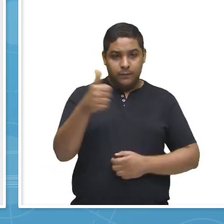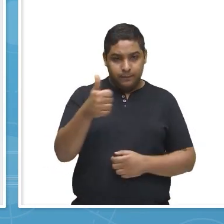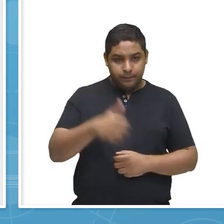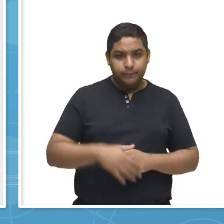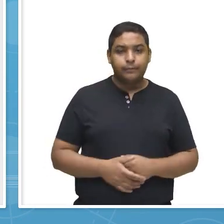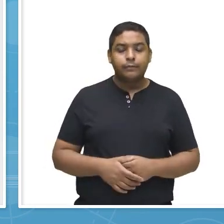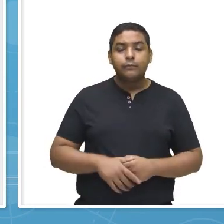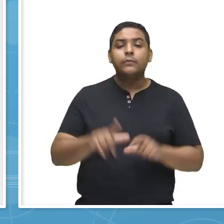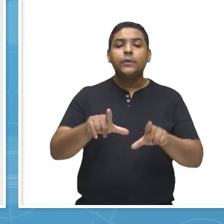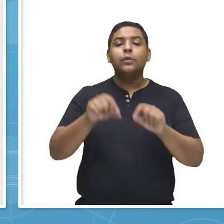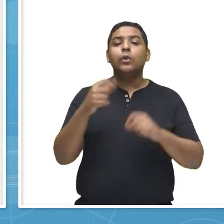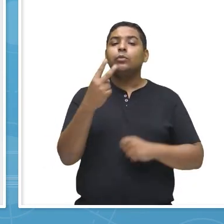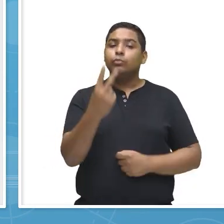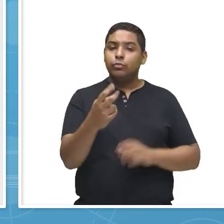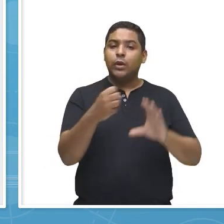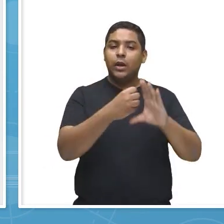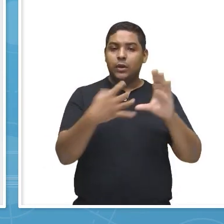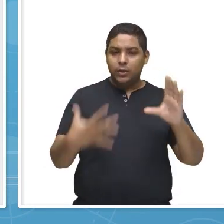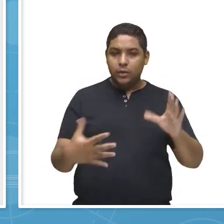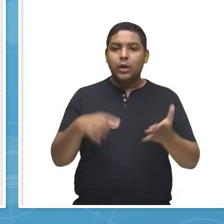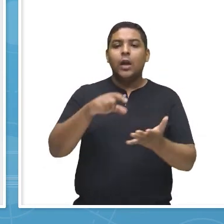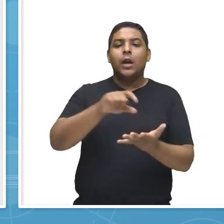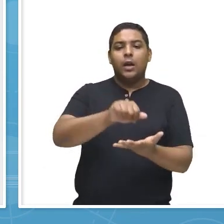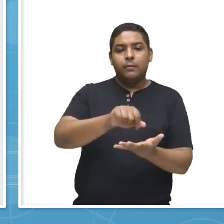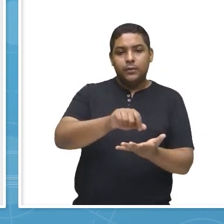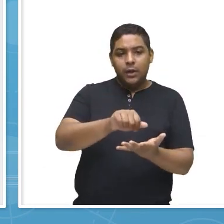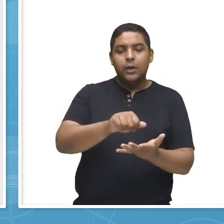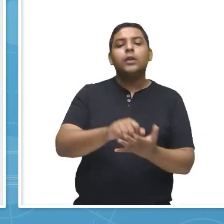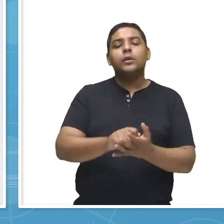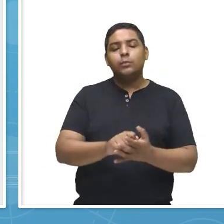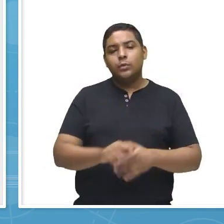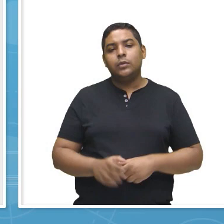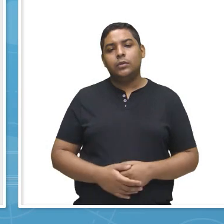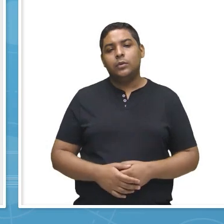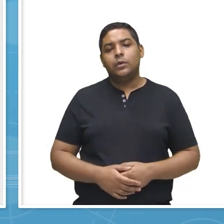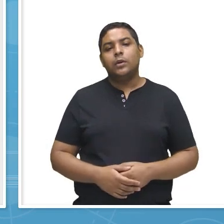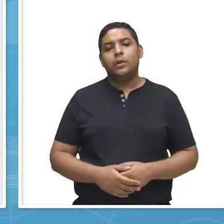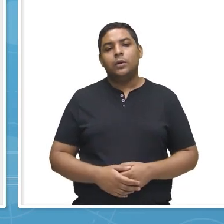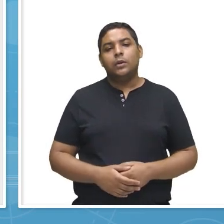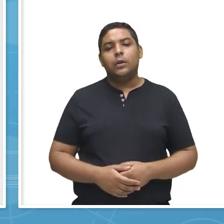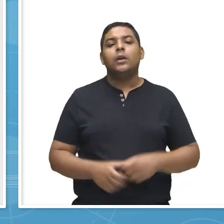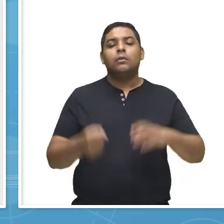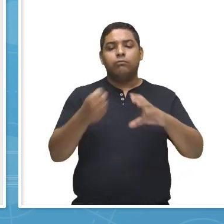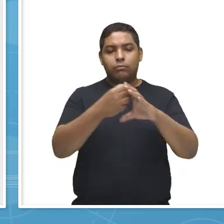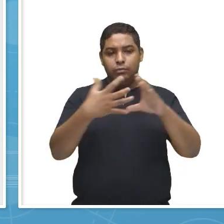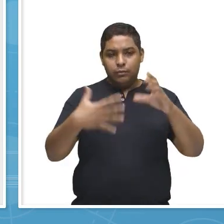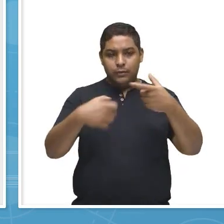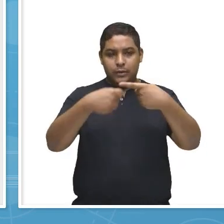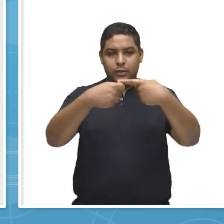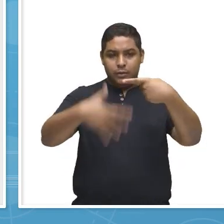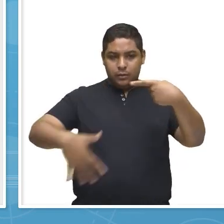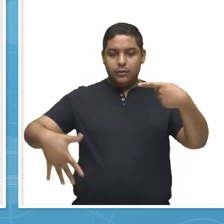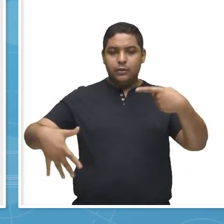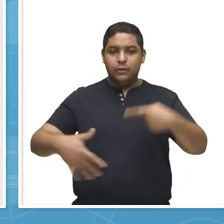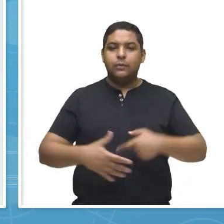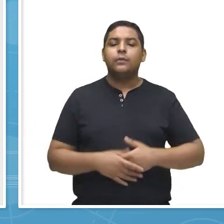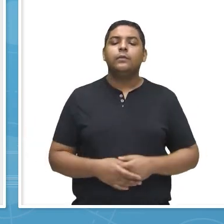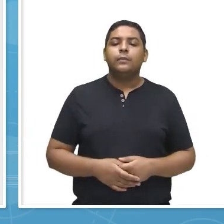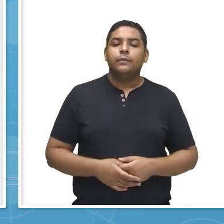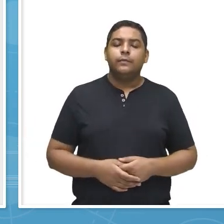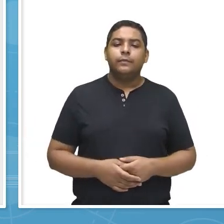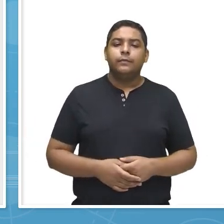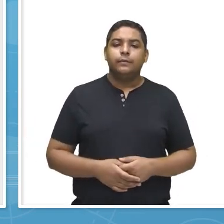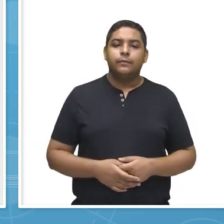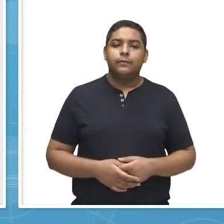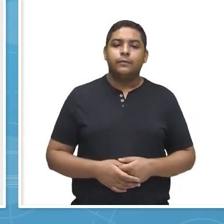questão, escolha 2 características do capitalismo e as defina, tá? Vamos aqui no nosso